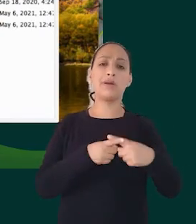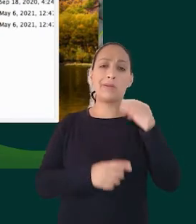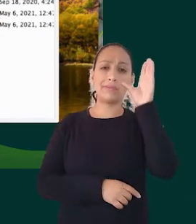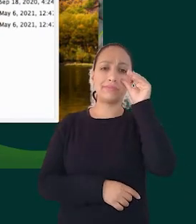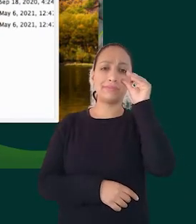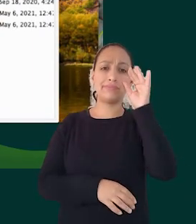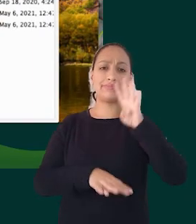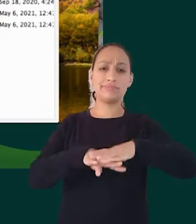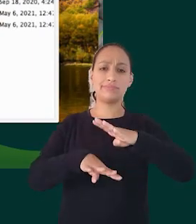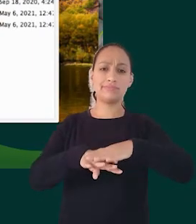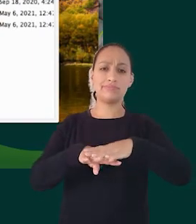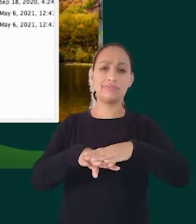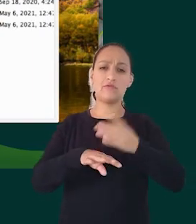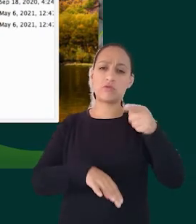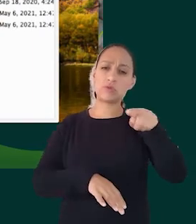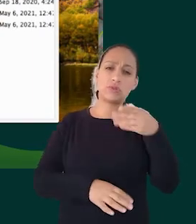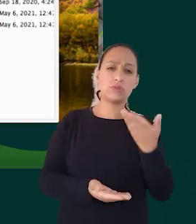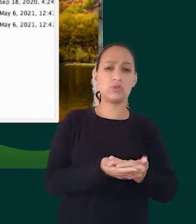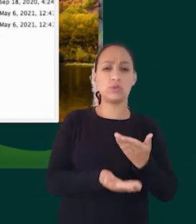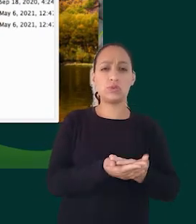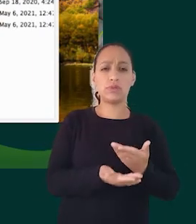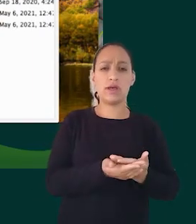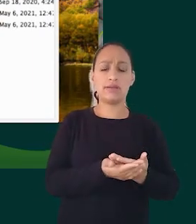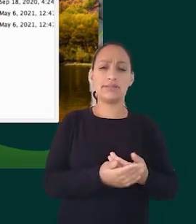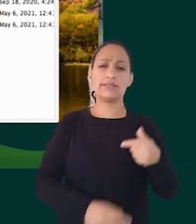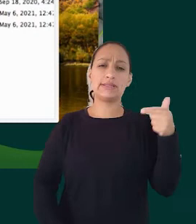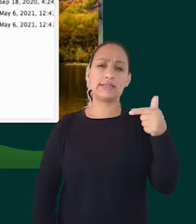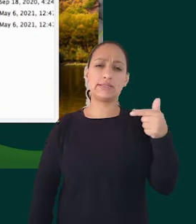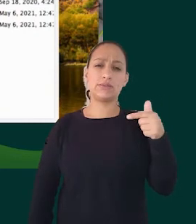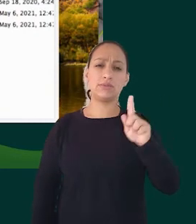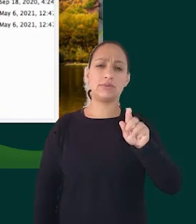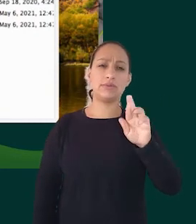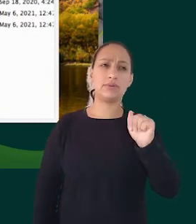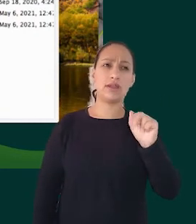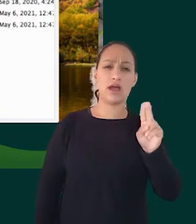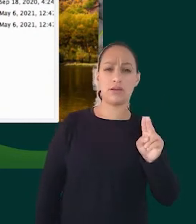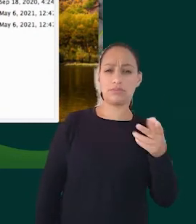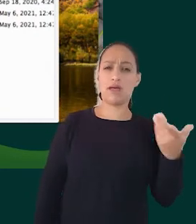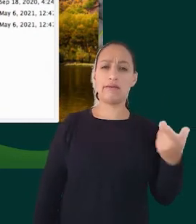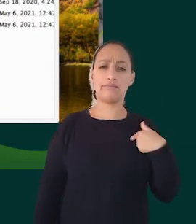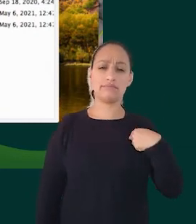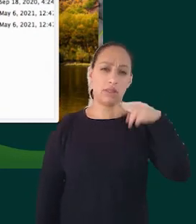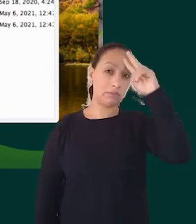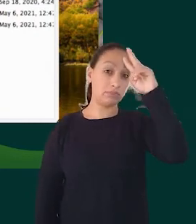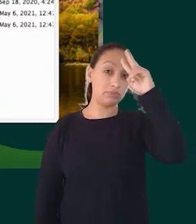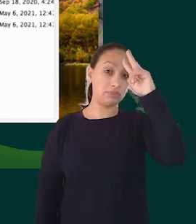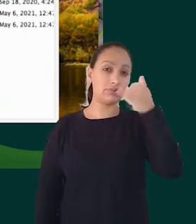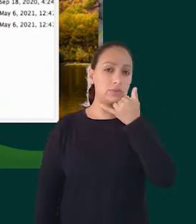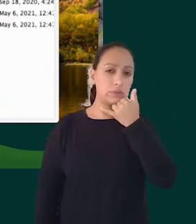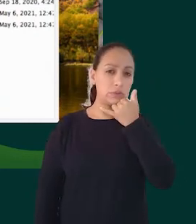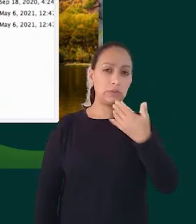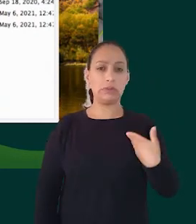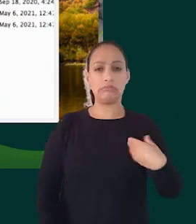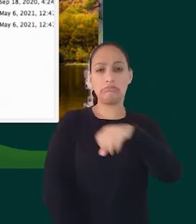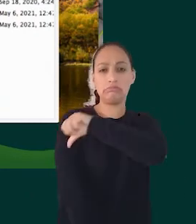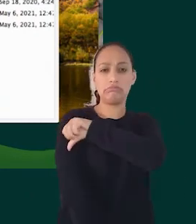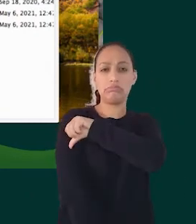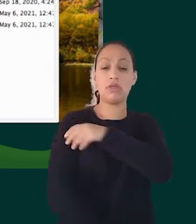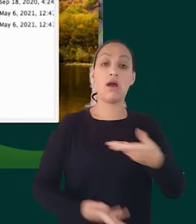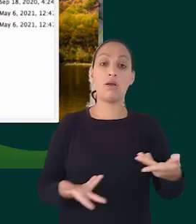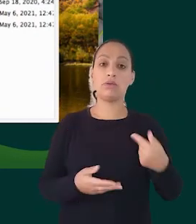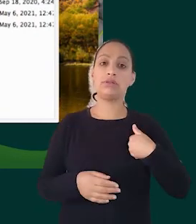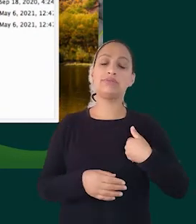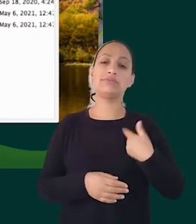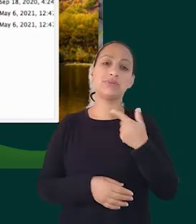vocês estudaram isso lá em algum lugar do segundo grau, no nono ano, agora ensino médio, perdão, segundo grau na minha época, eu sou bem mais